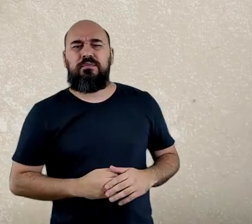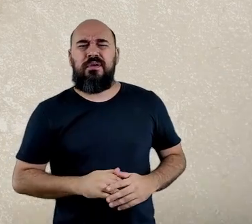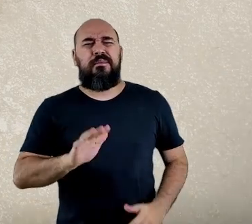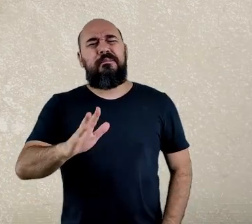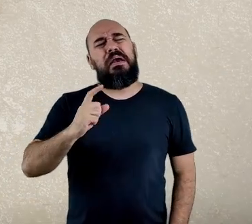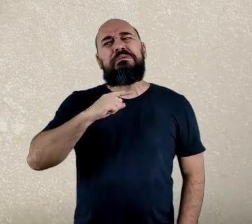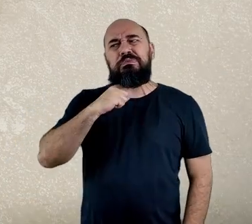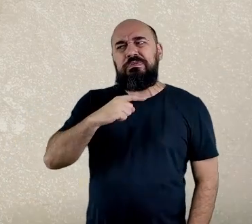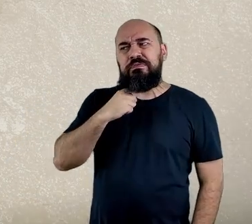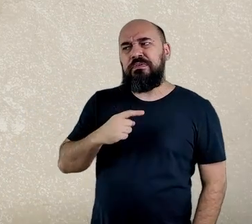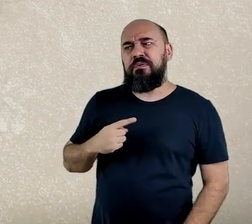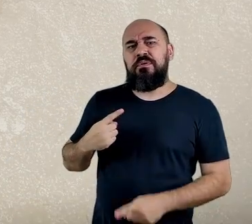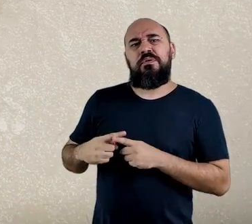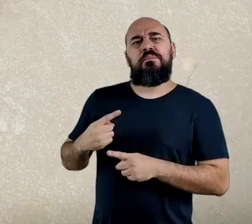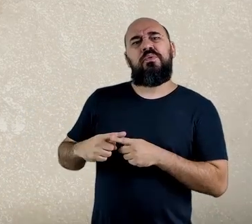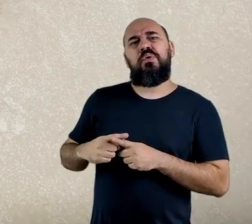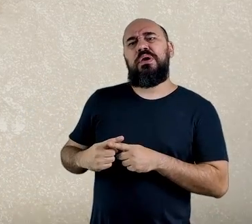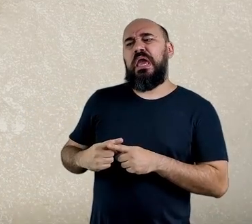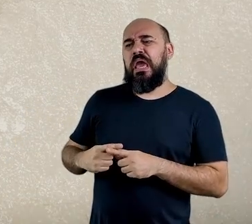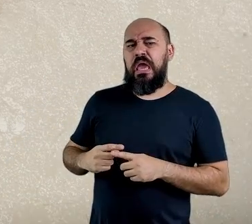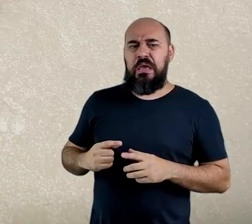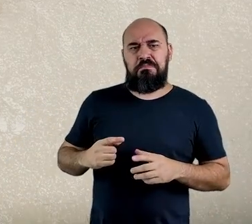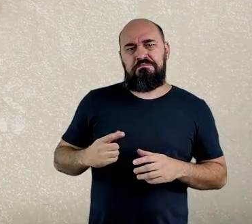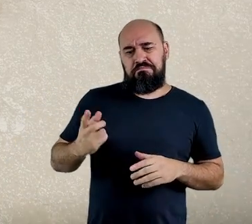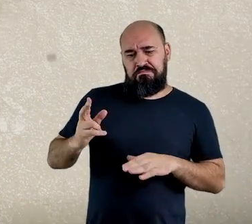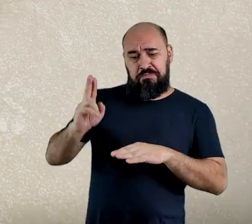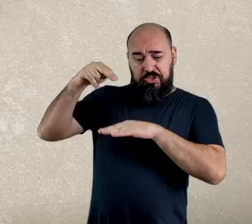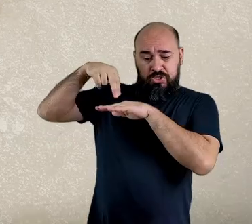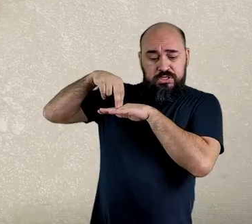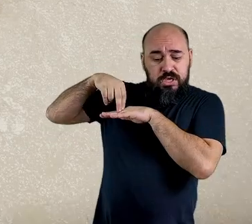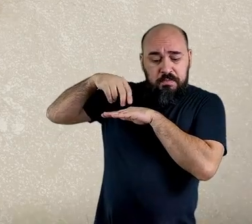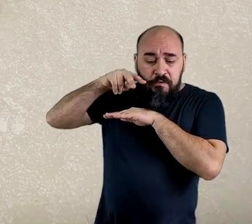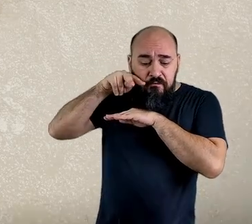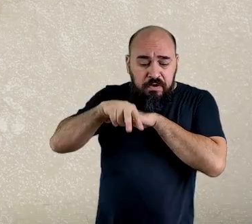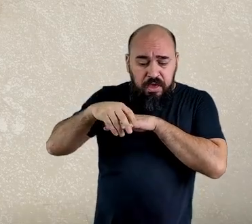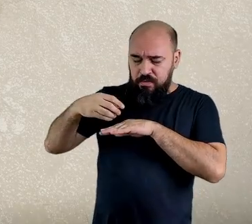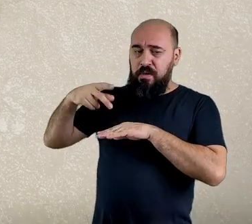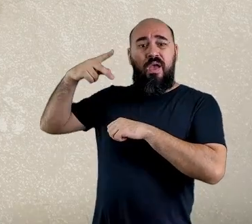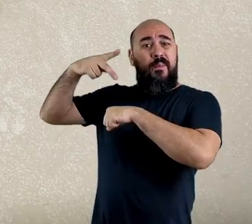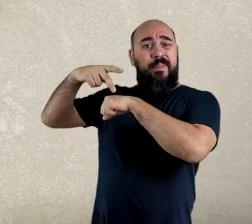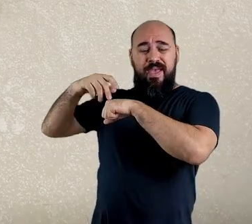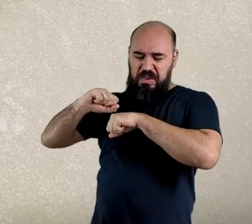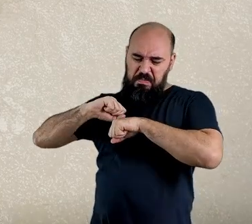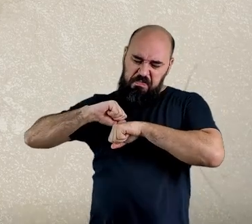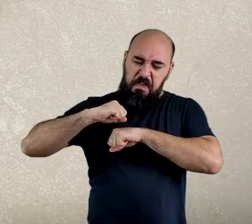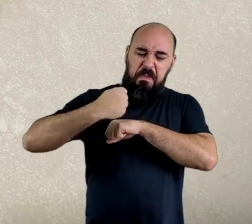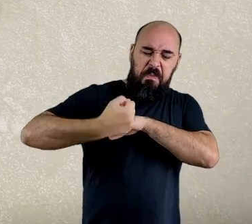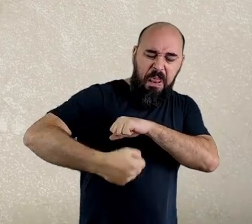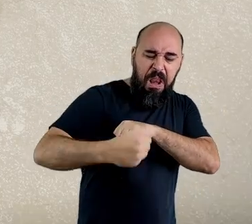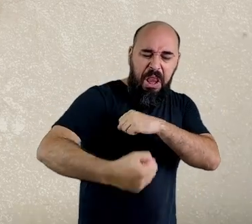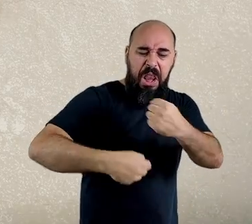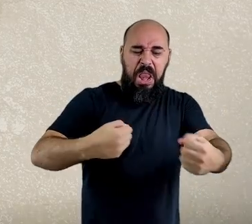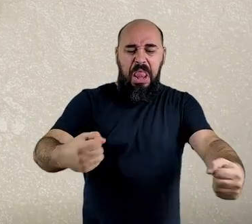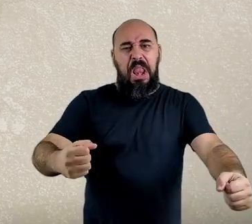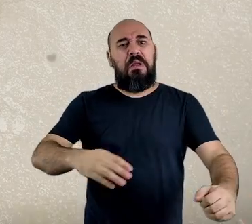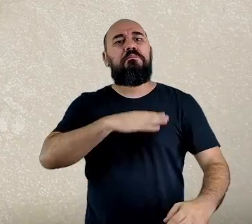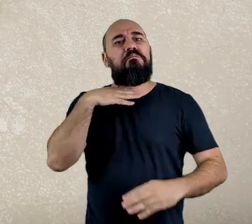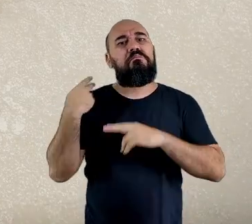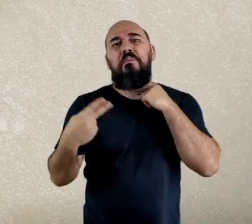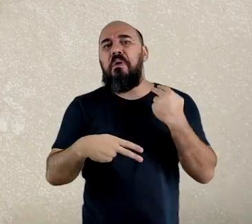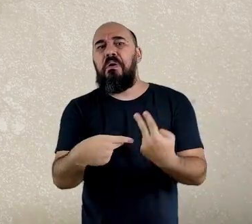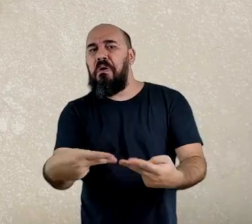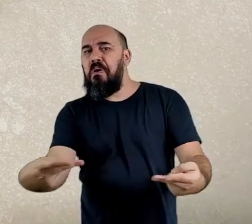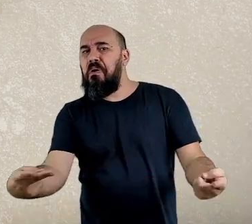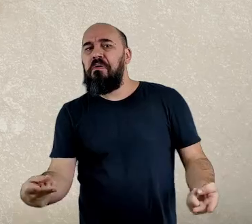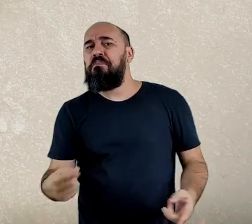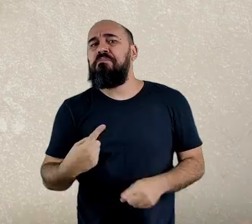perguntar, se os amotinados estavam aqui em cima, por que permitiram aos romanos construírem a rampa se eles poderiam simplesmente rolar pedras